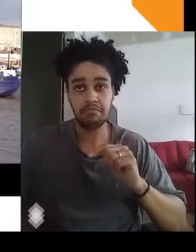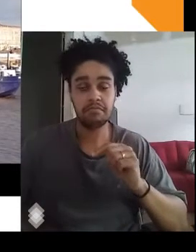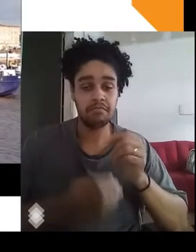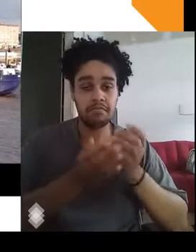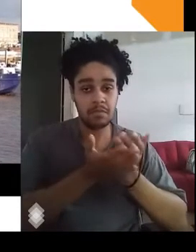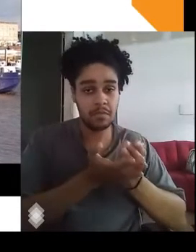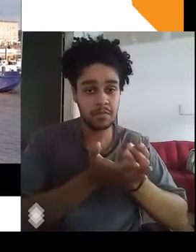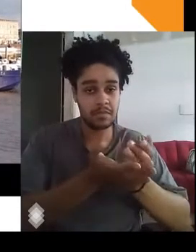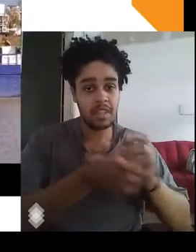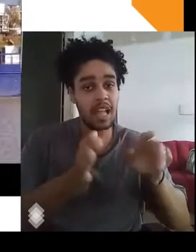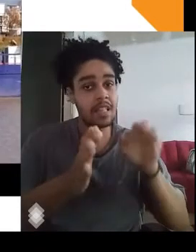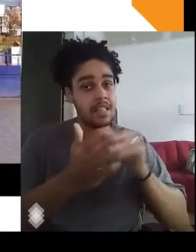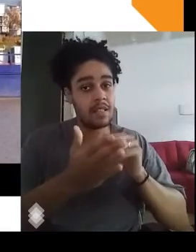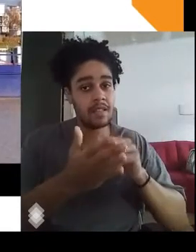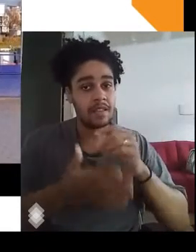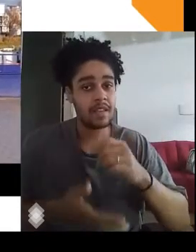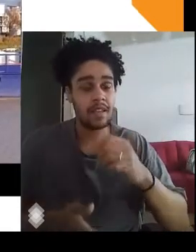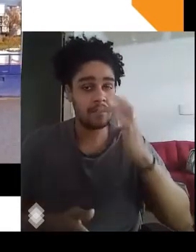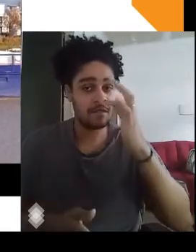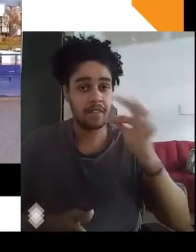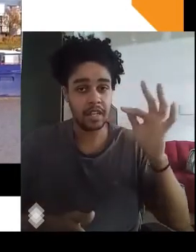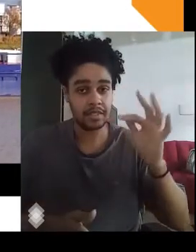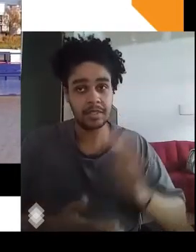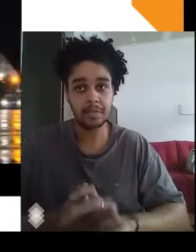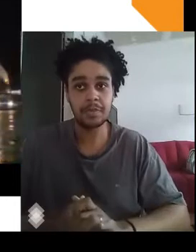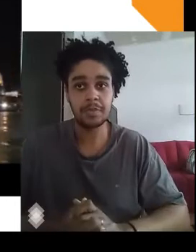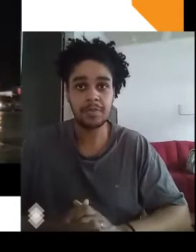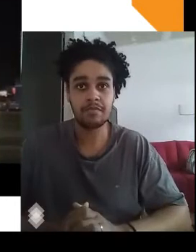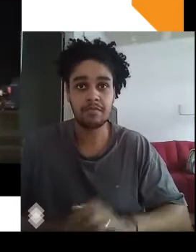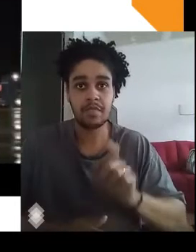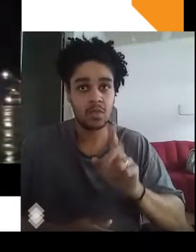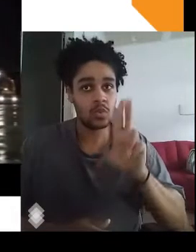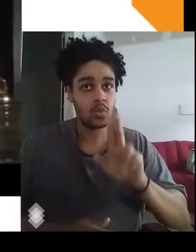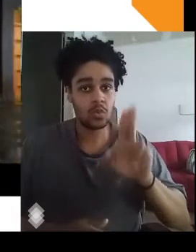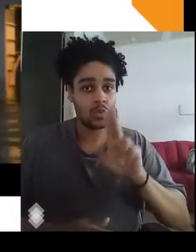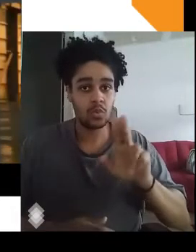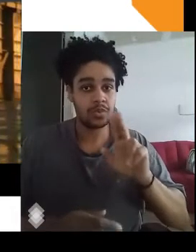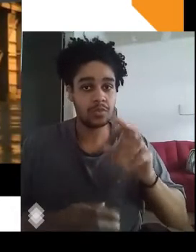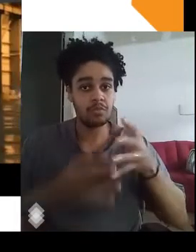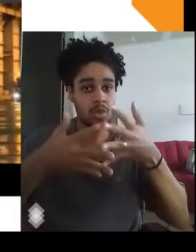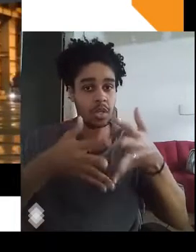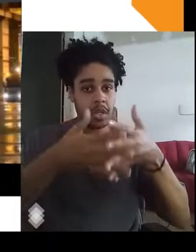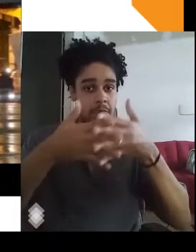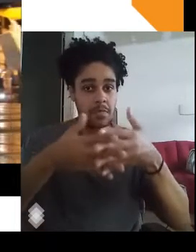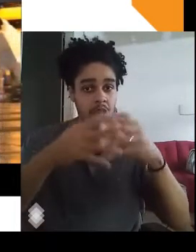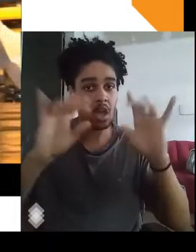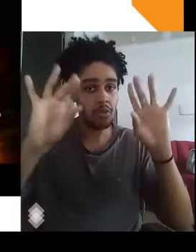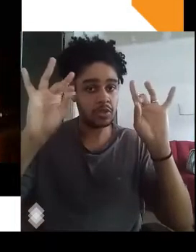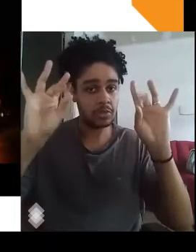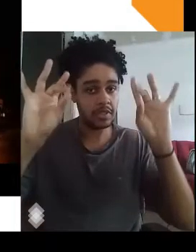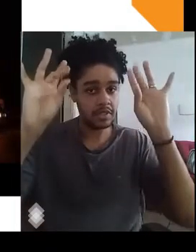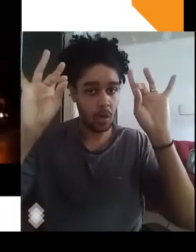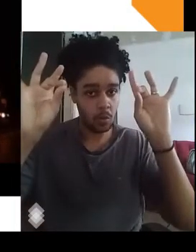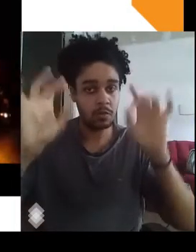esse canudão segue de navio até a costa francesa e depois de balsas especiais até Langon. Lá, um comboio de caminhões especiais carrega as partes